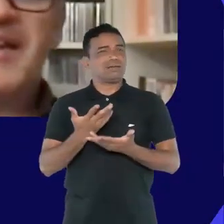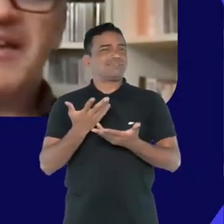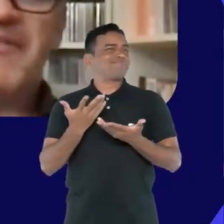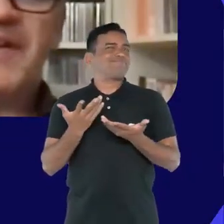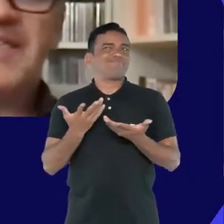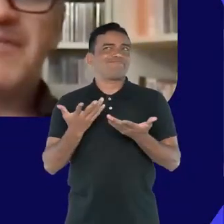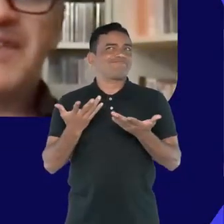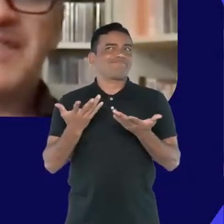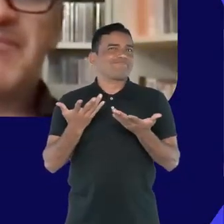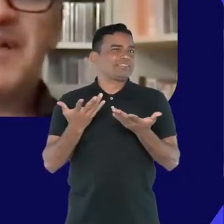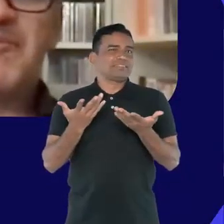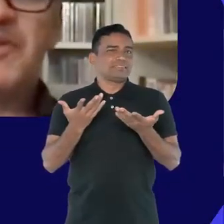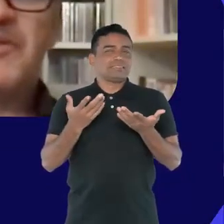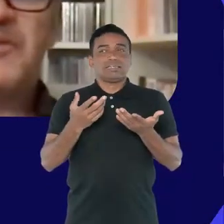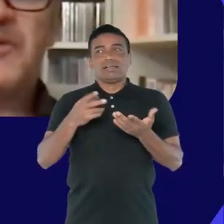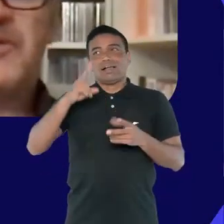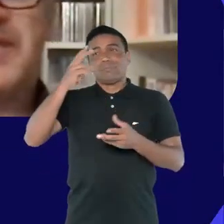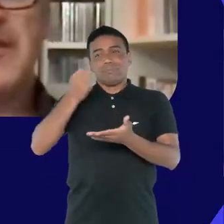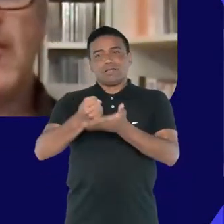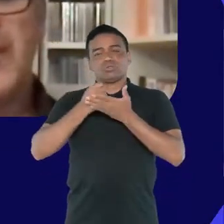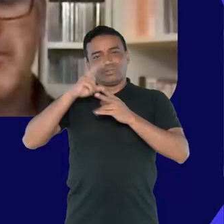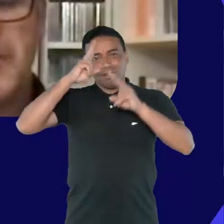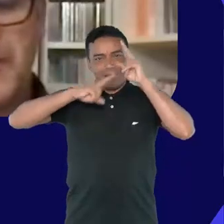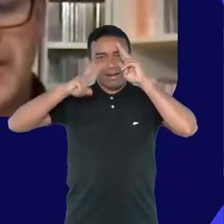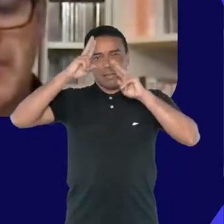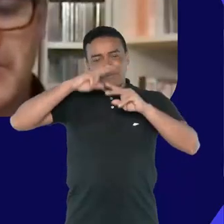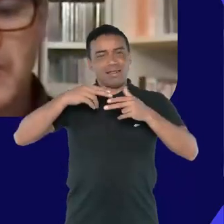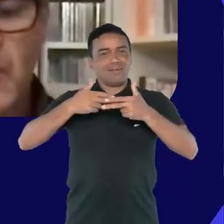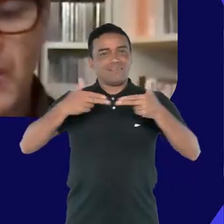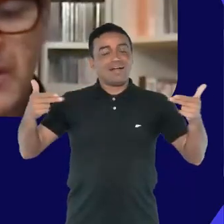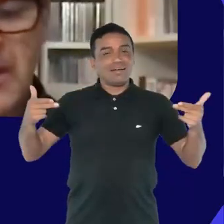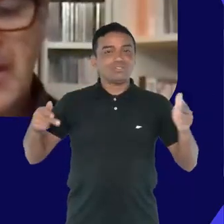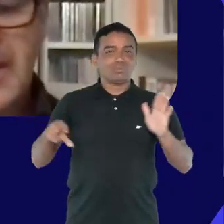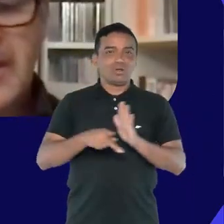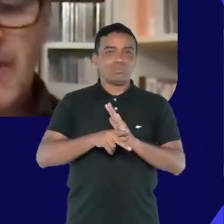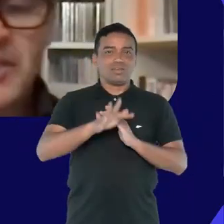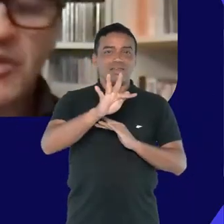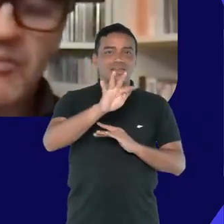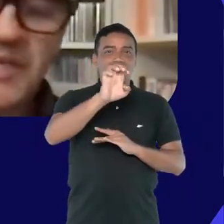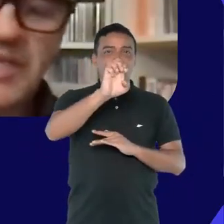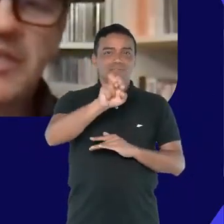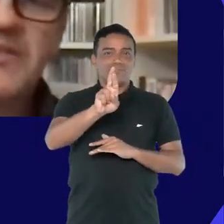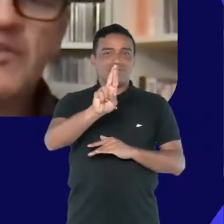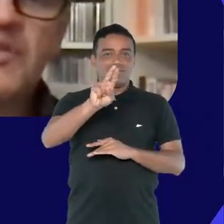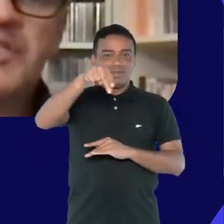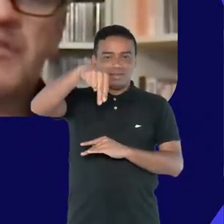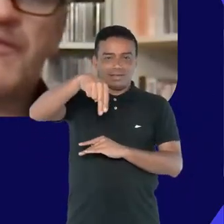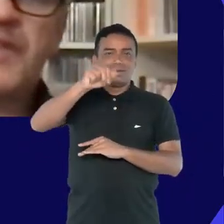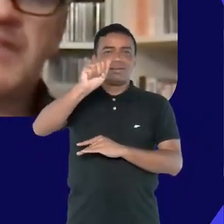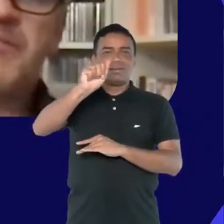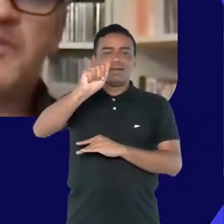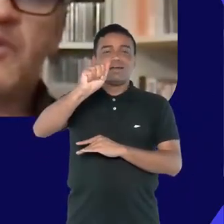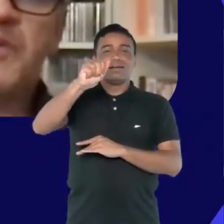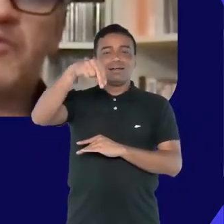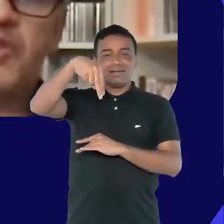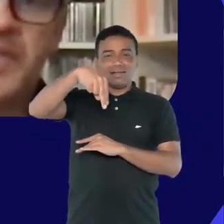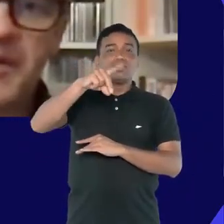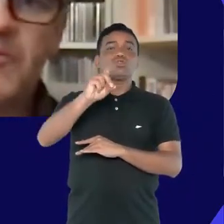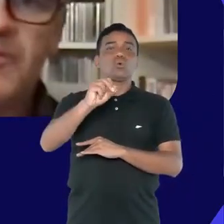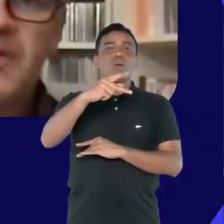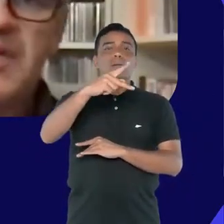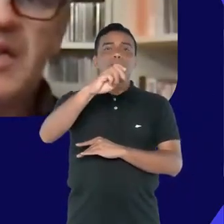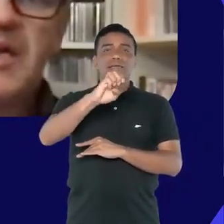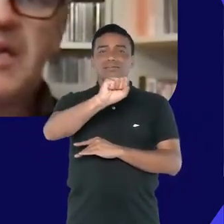é? Faz lembrar muito todos os heterónimos de Fernando Pessoa, e eu acho que uma das lições que o Fernando Pessoa